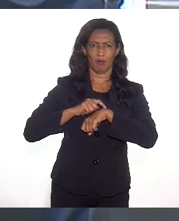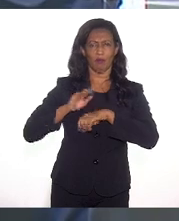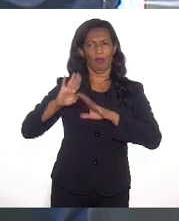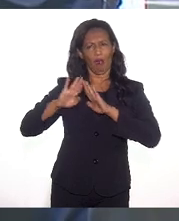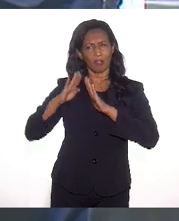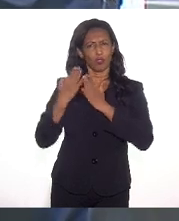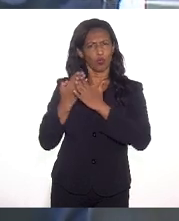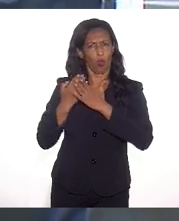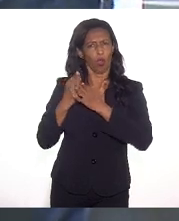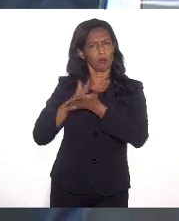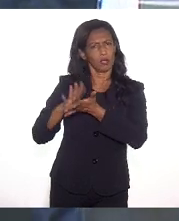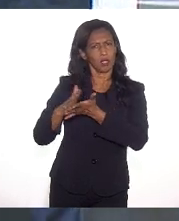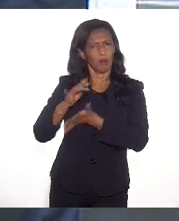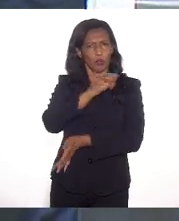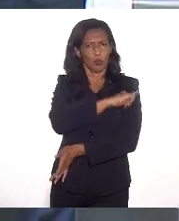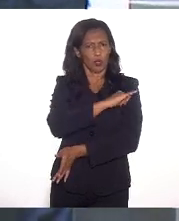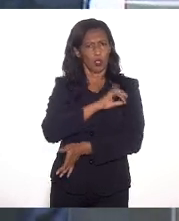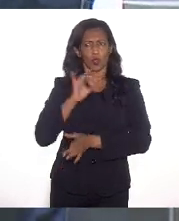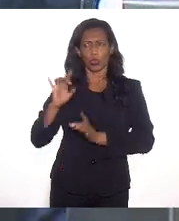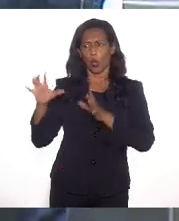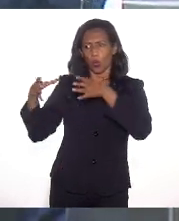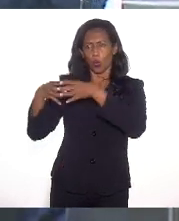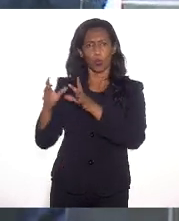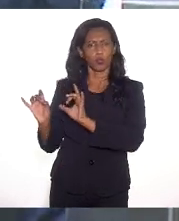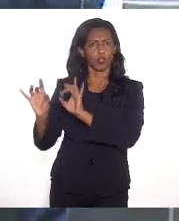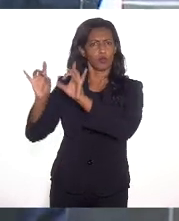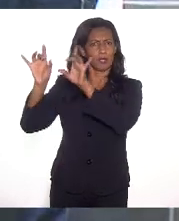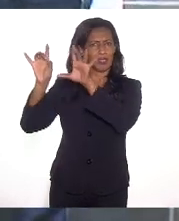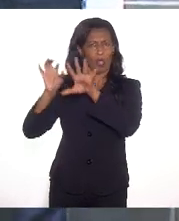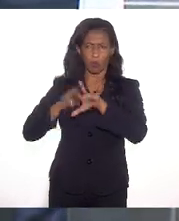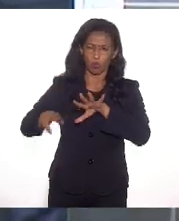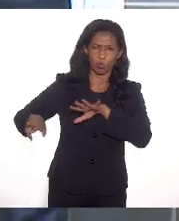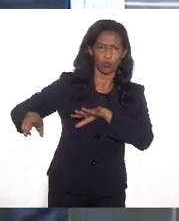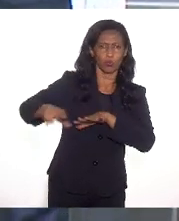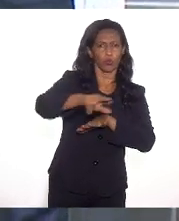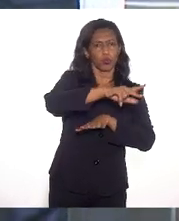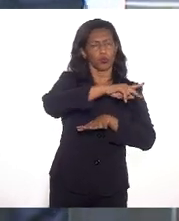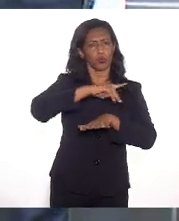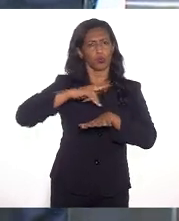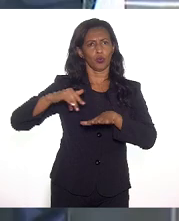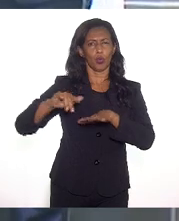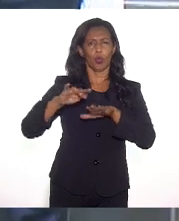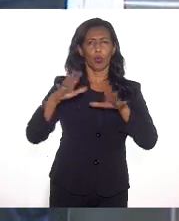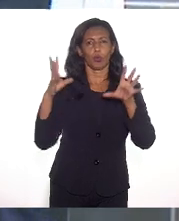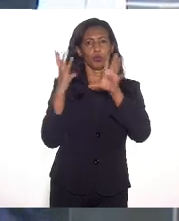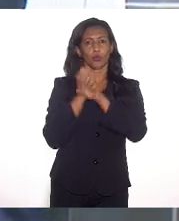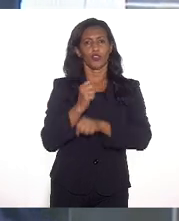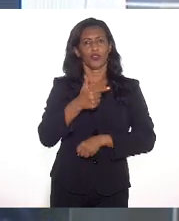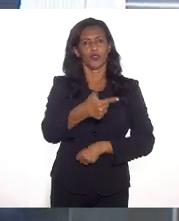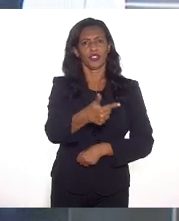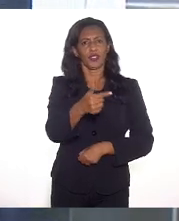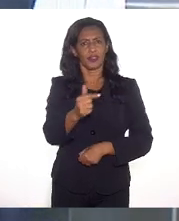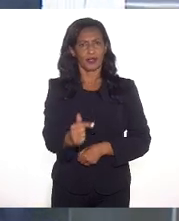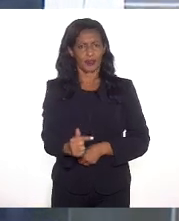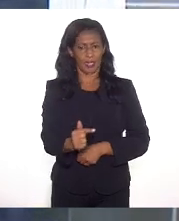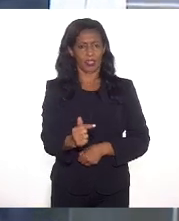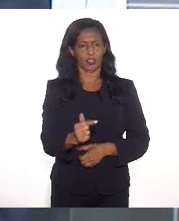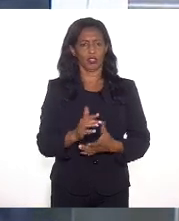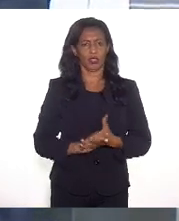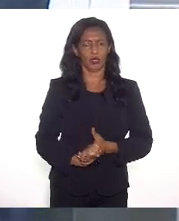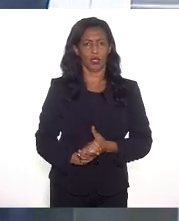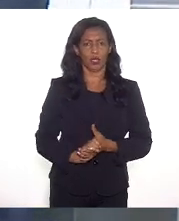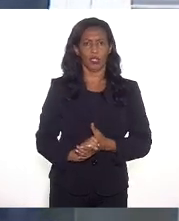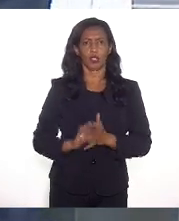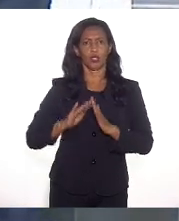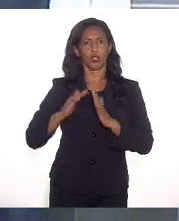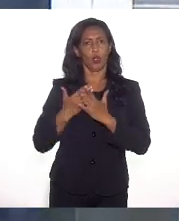samba do Rio de Janeiro, não só do Grupo Especial como da Aliás, que estão aqui, total de 27, 15 com 2, 27